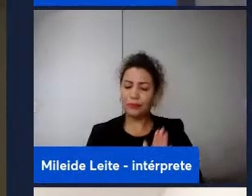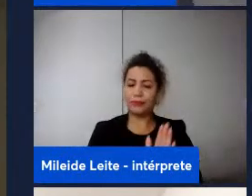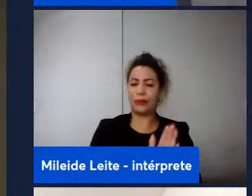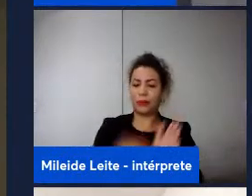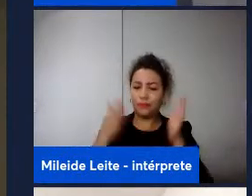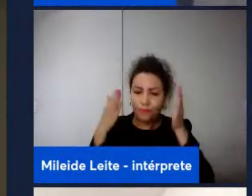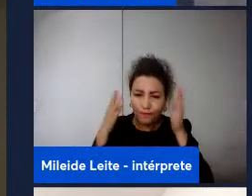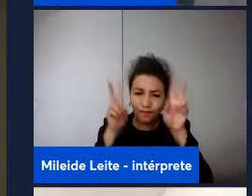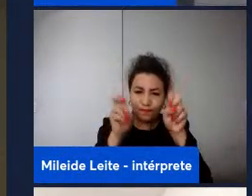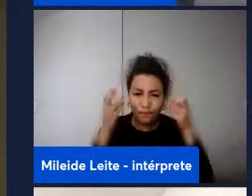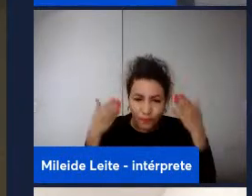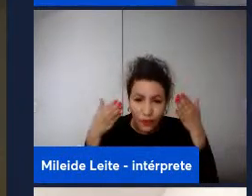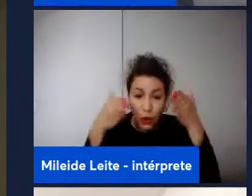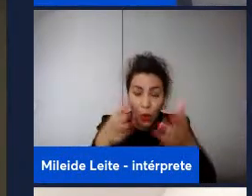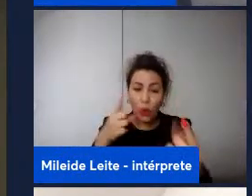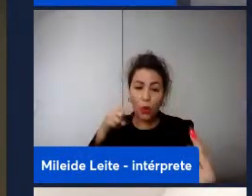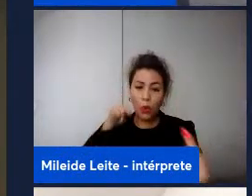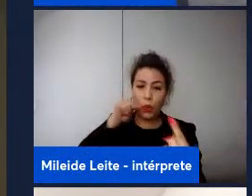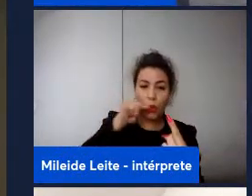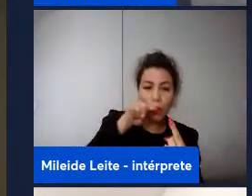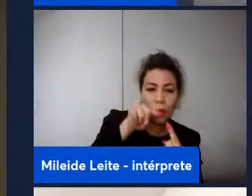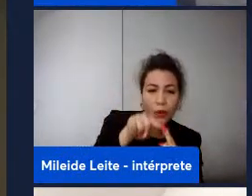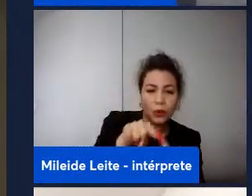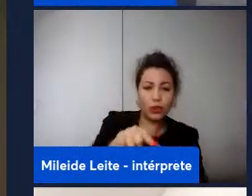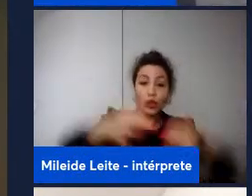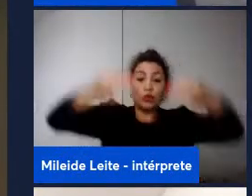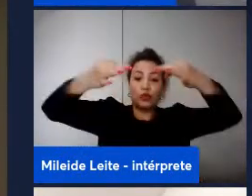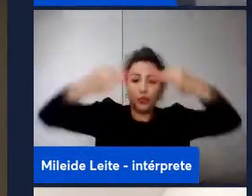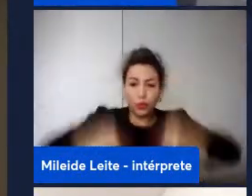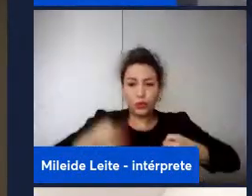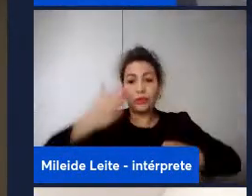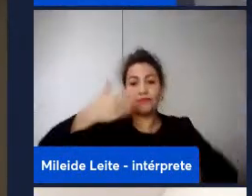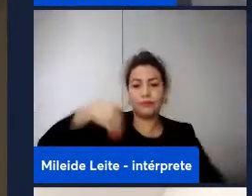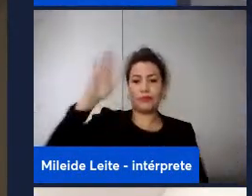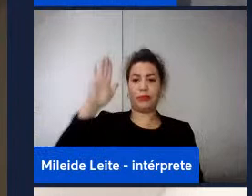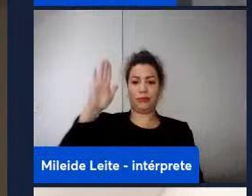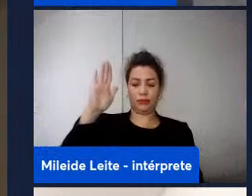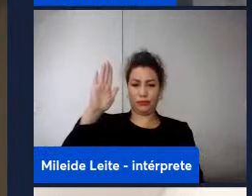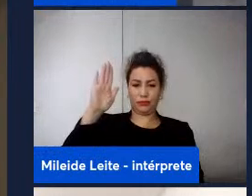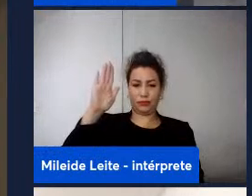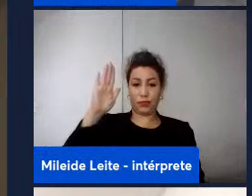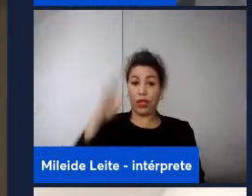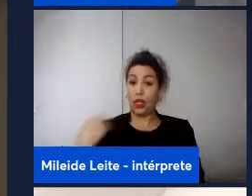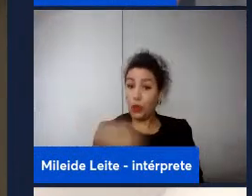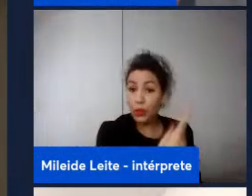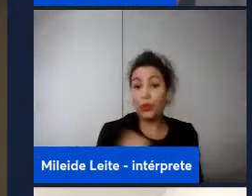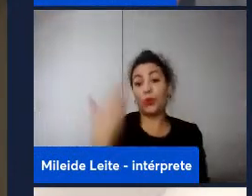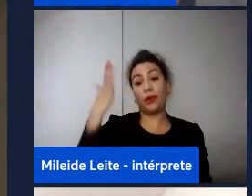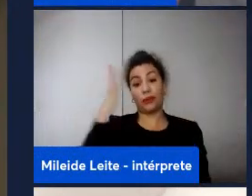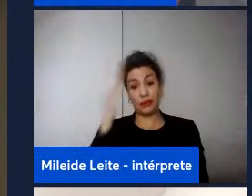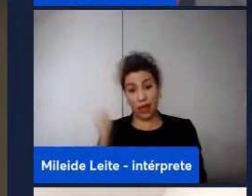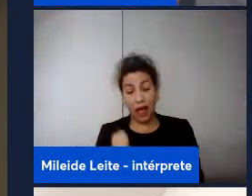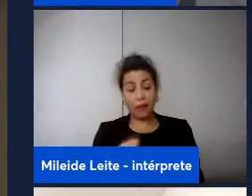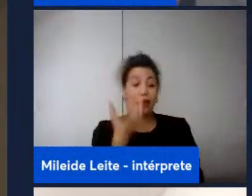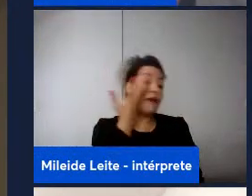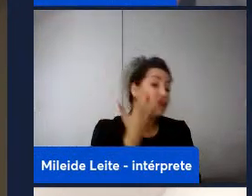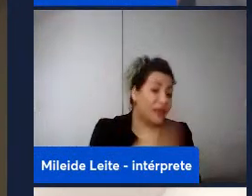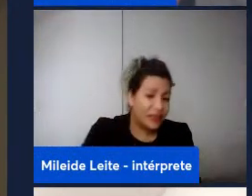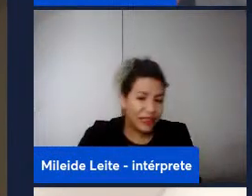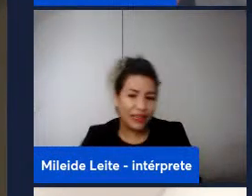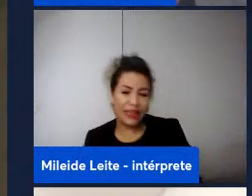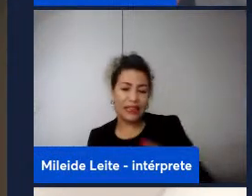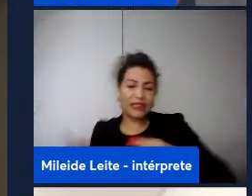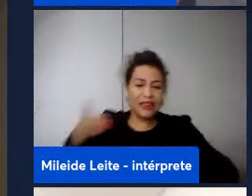específico a fim de deixá-la mais justa. A gente sabe que as crianças que chegam para